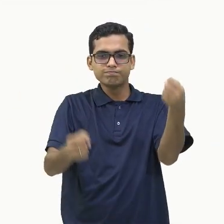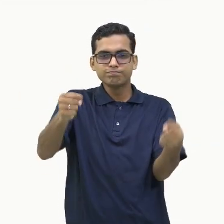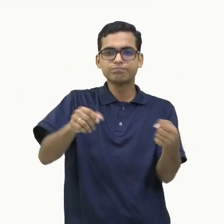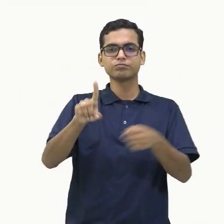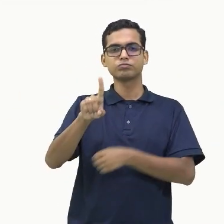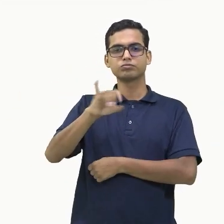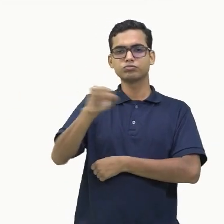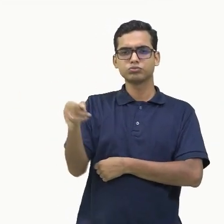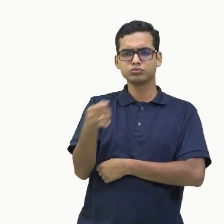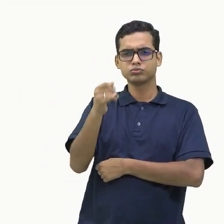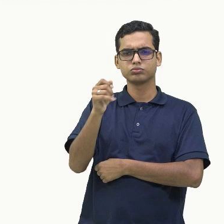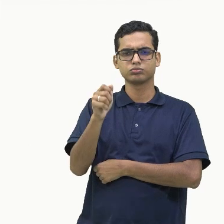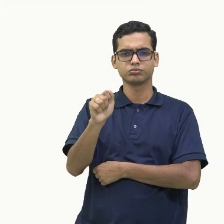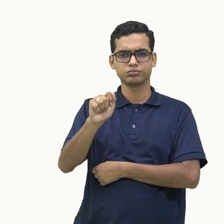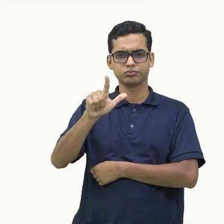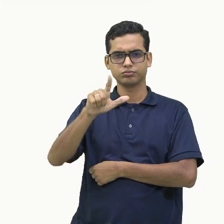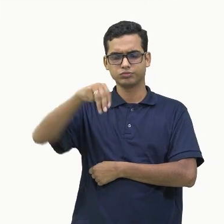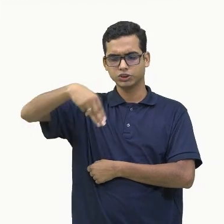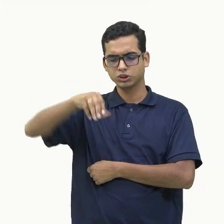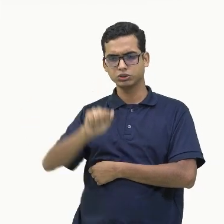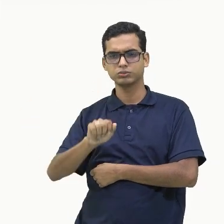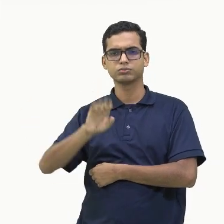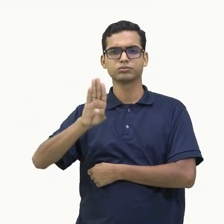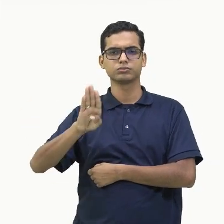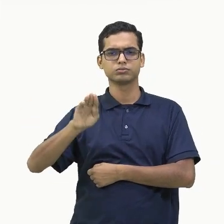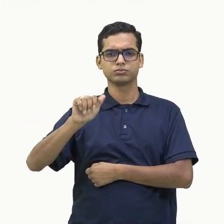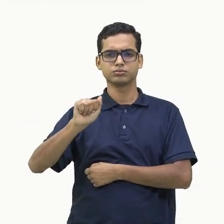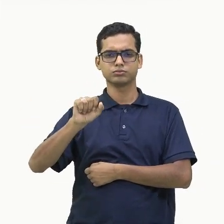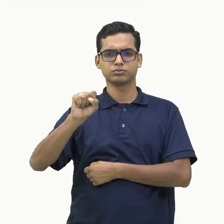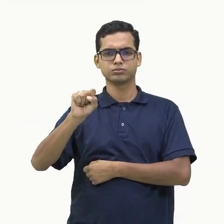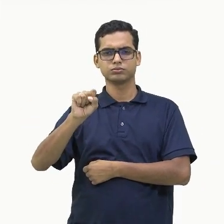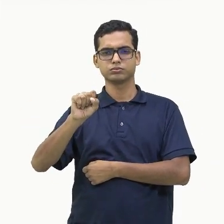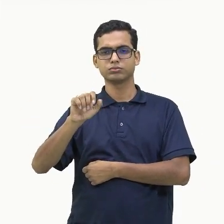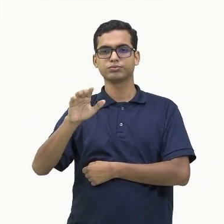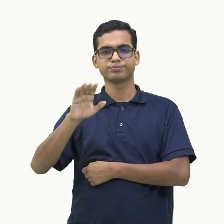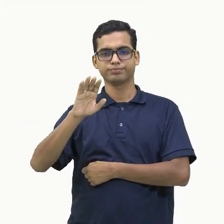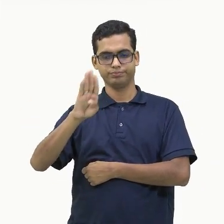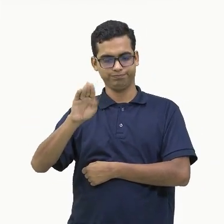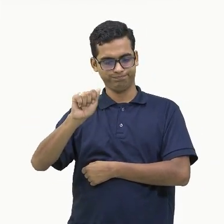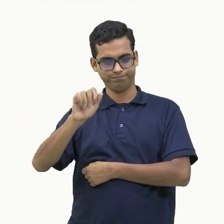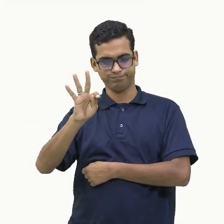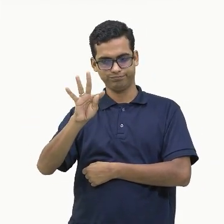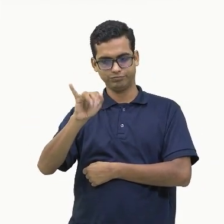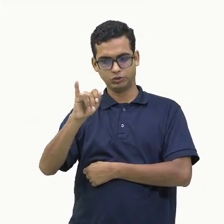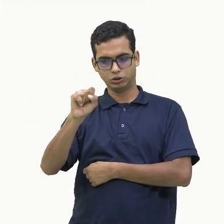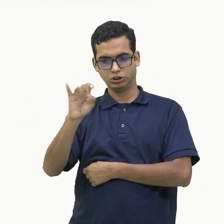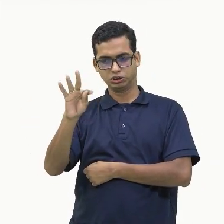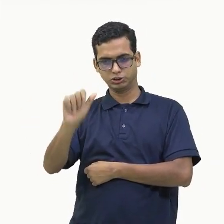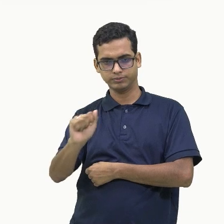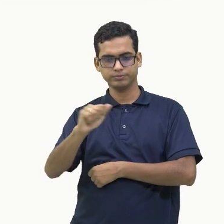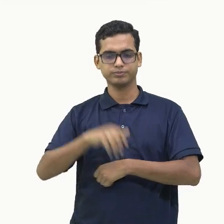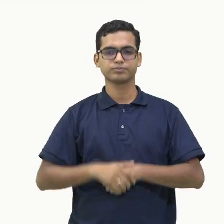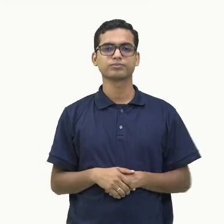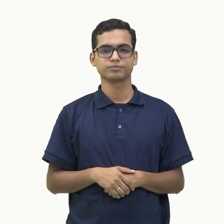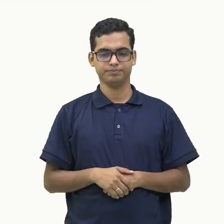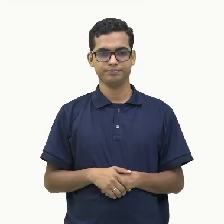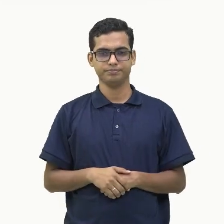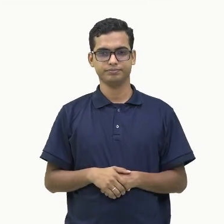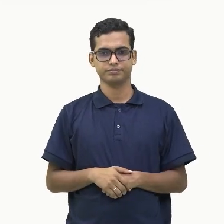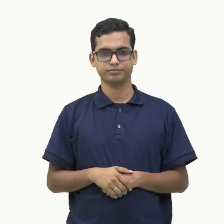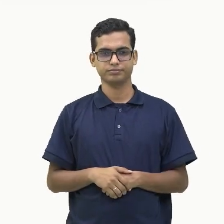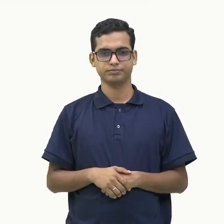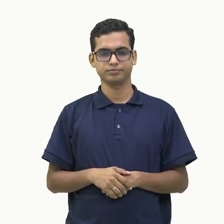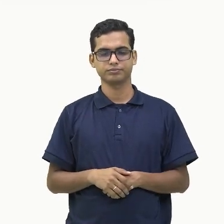feminino. Djalma Batista, o nome Djalma Batista isoladamente é masculino. Porém, a ideia de